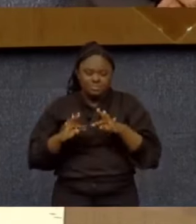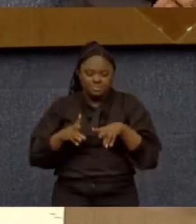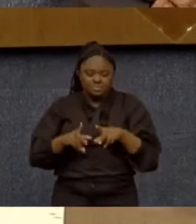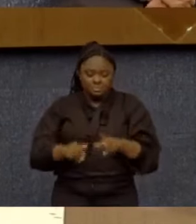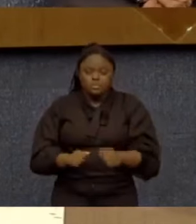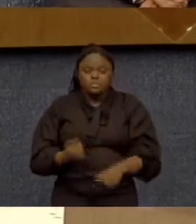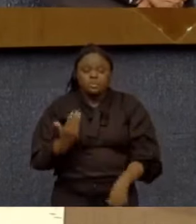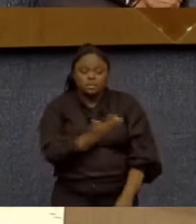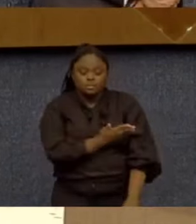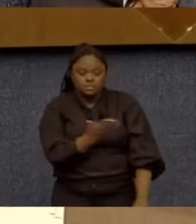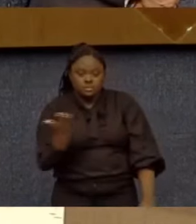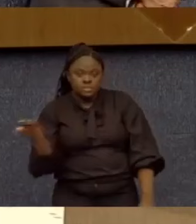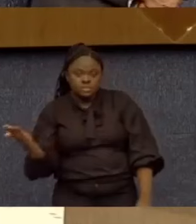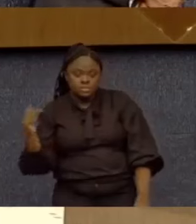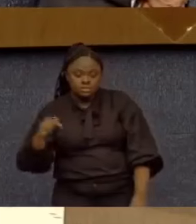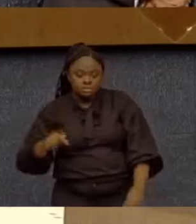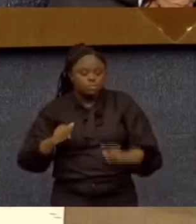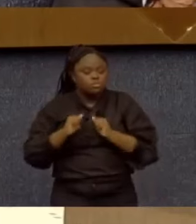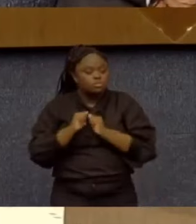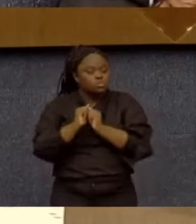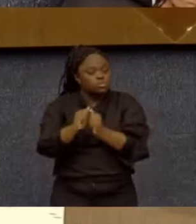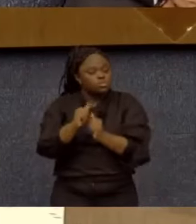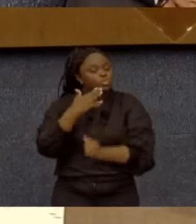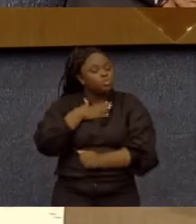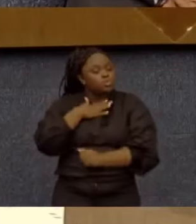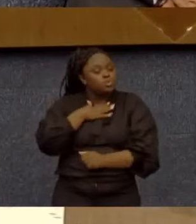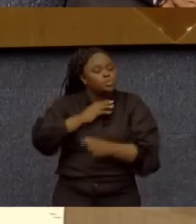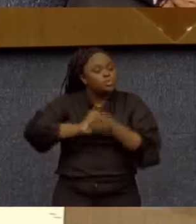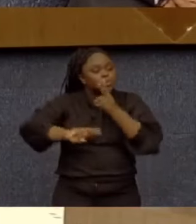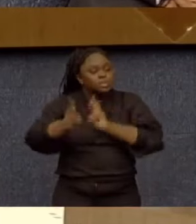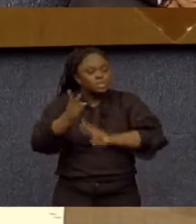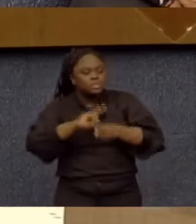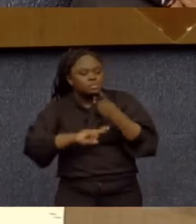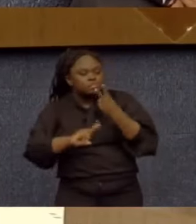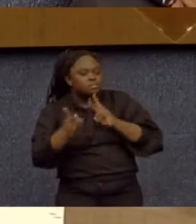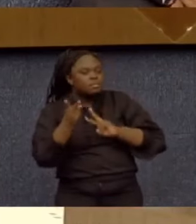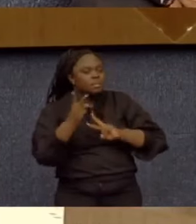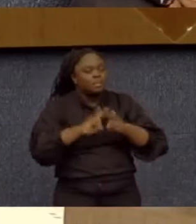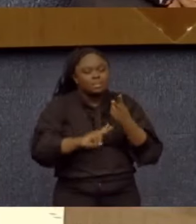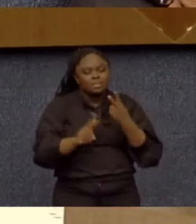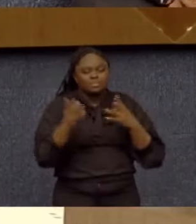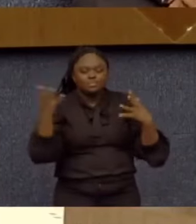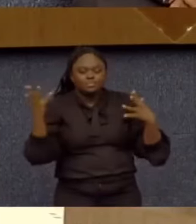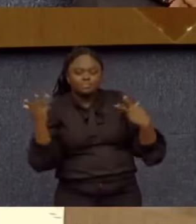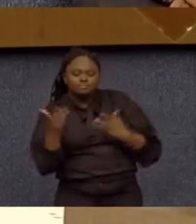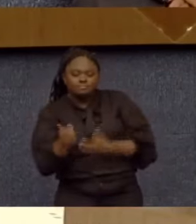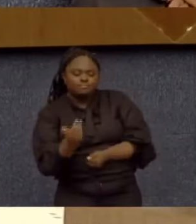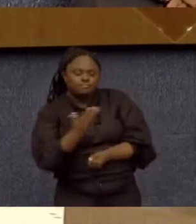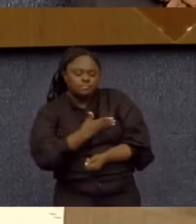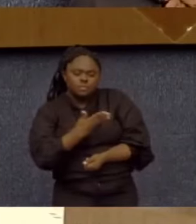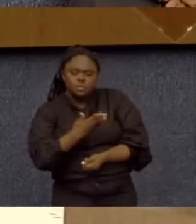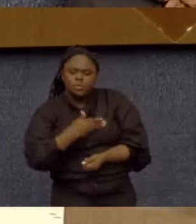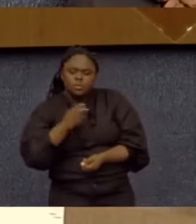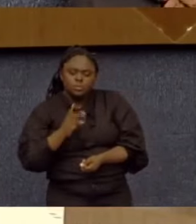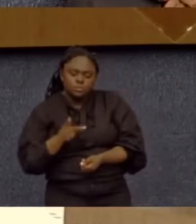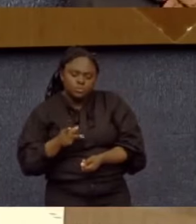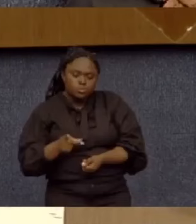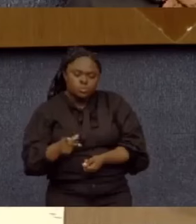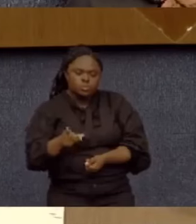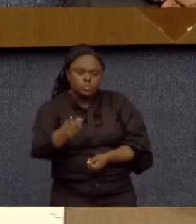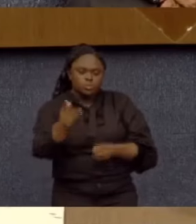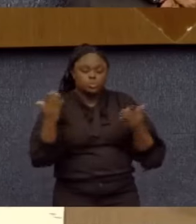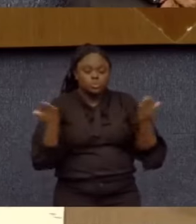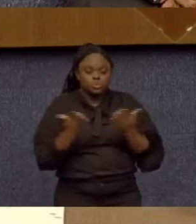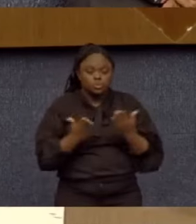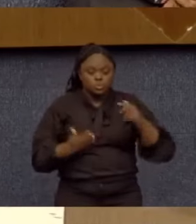aqui estão, esse público lindo que me acompanha, essa plateia que sempre encanta, amigos de longa jornada que hoje aqui estão,